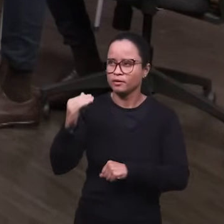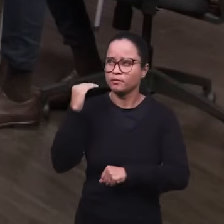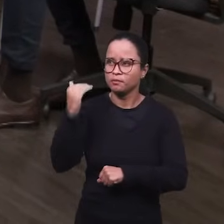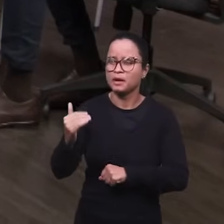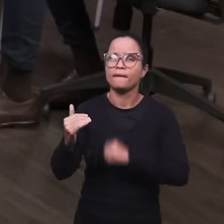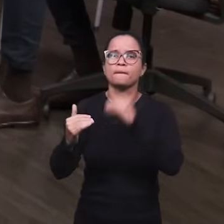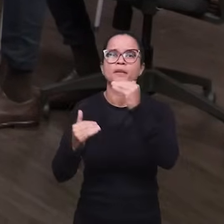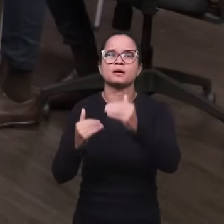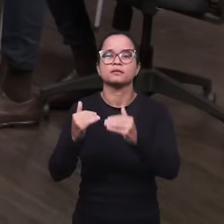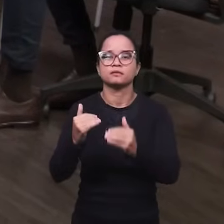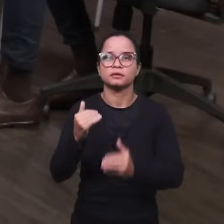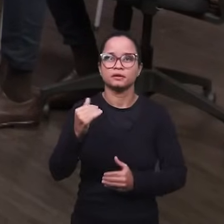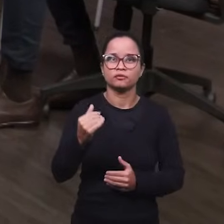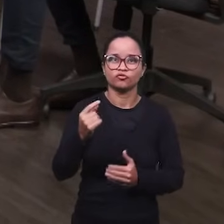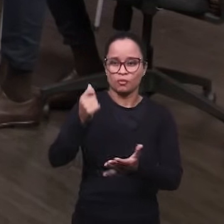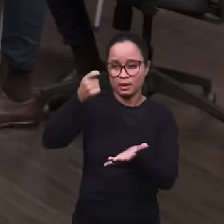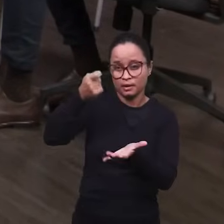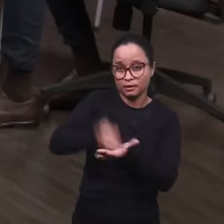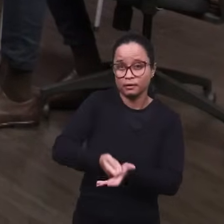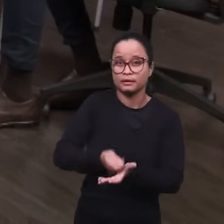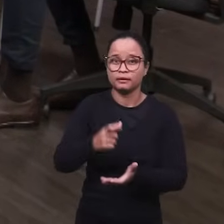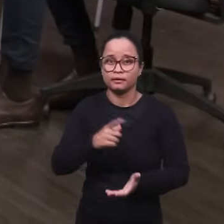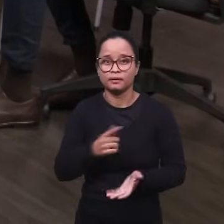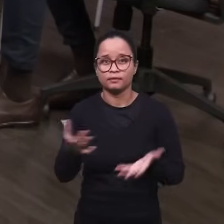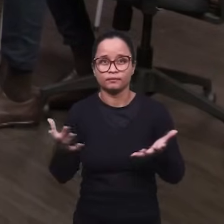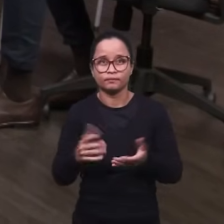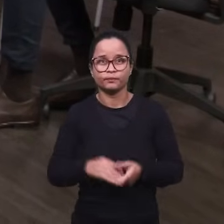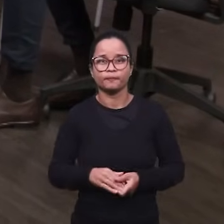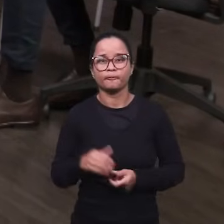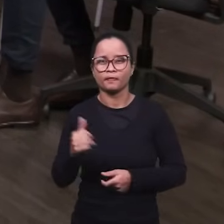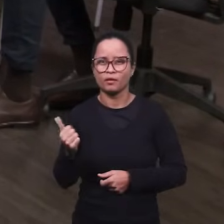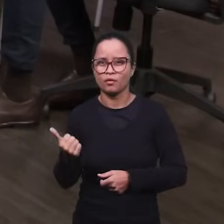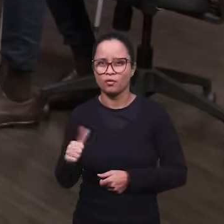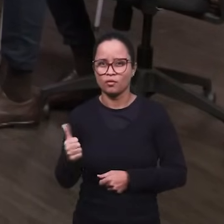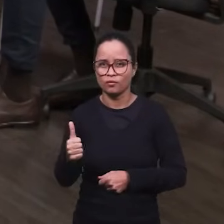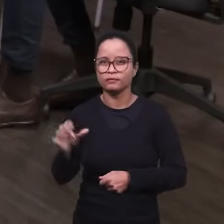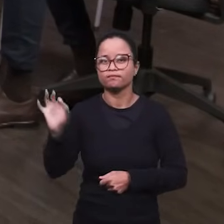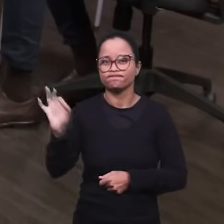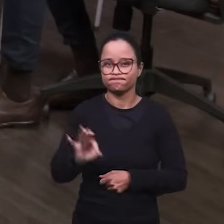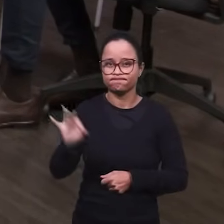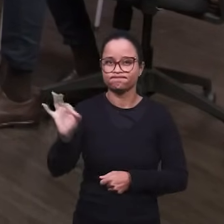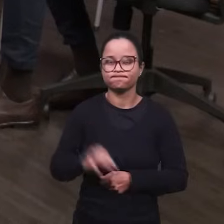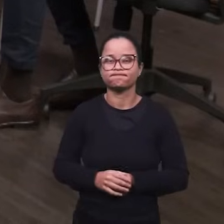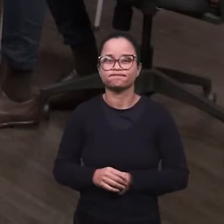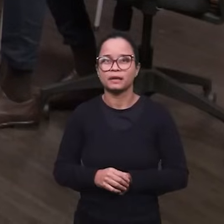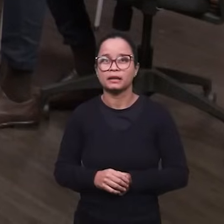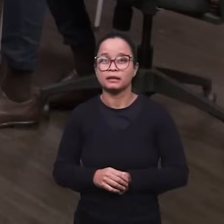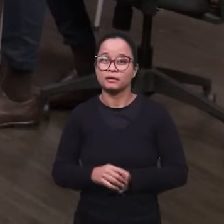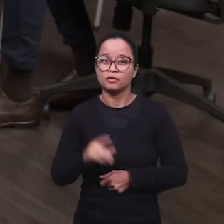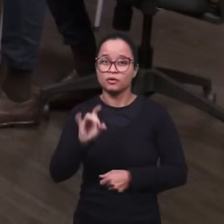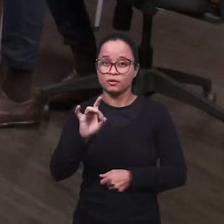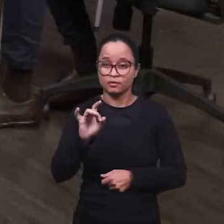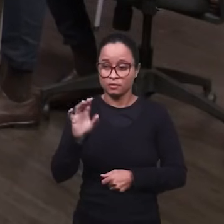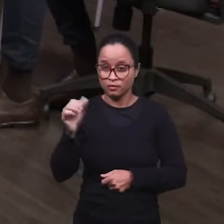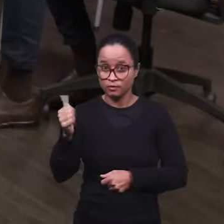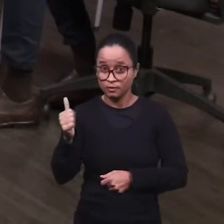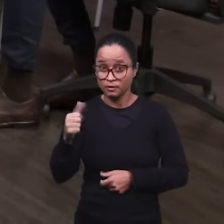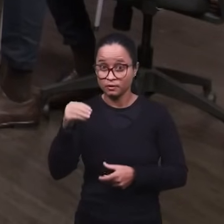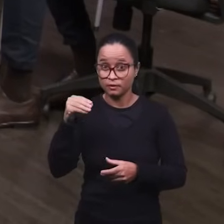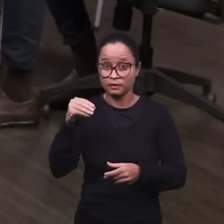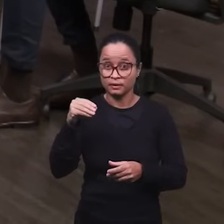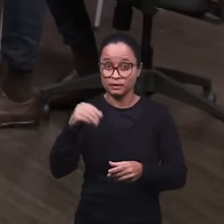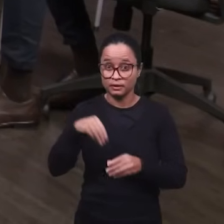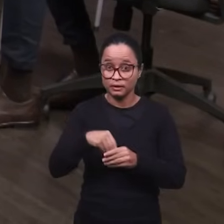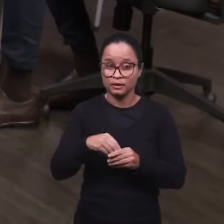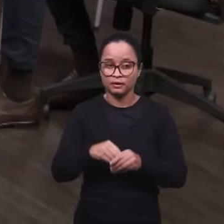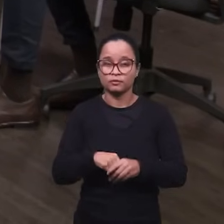ganhar mais. Então, deixa eu contribuir em cima daquilo que eu tenho condições. Imagine que seja 11%, porque não pesa tanto no orçamento. É 11% em cima do salário